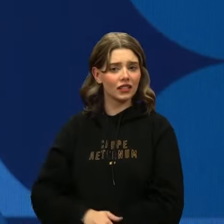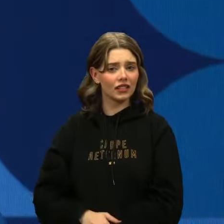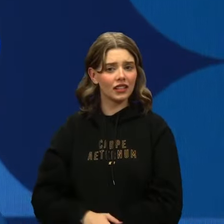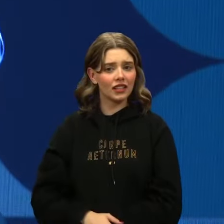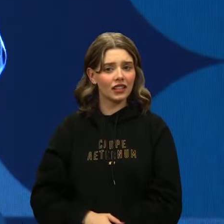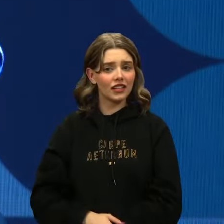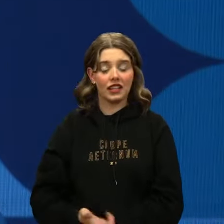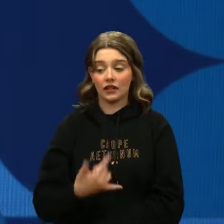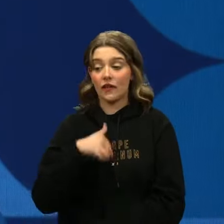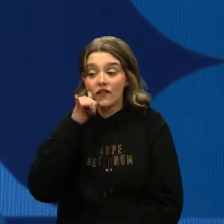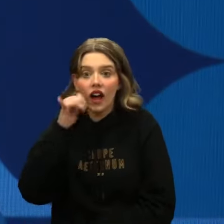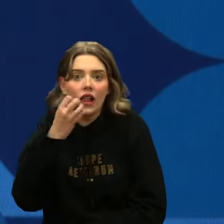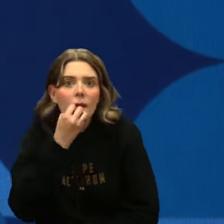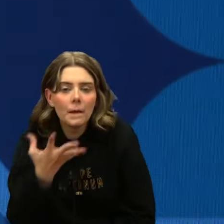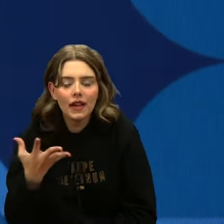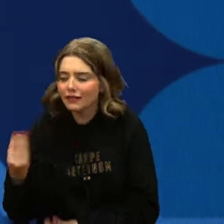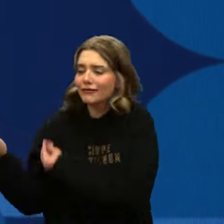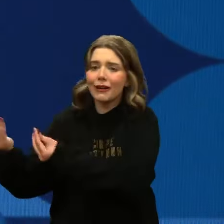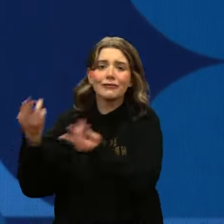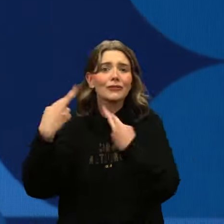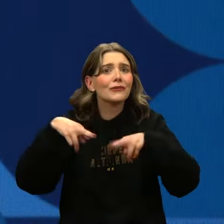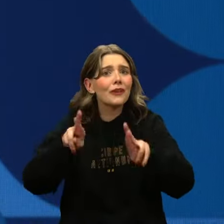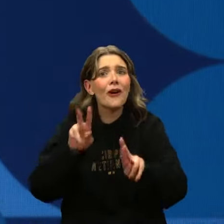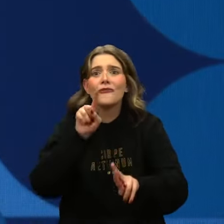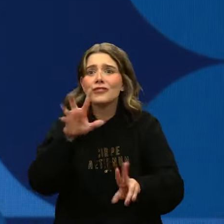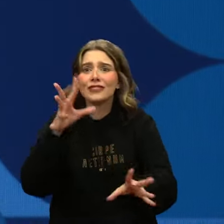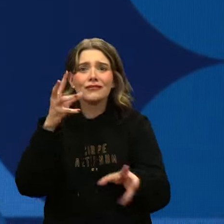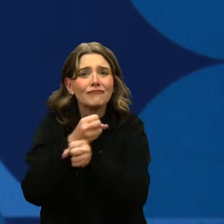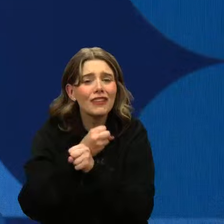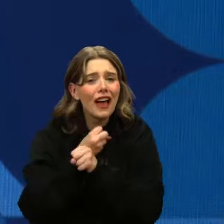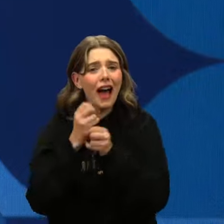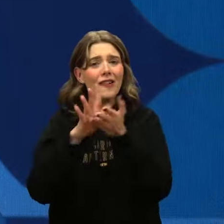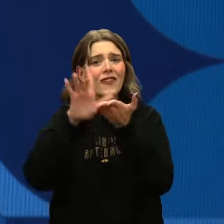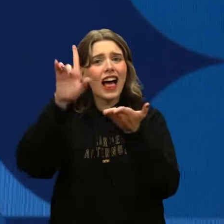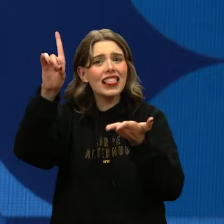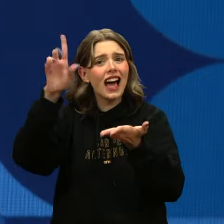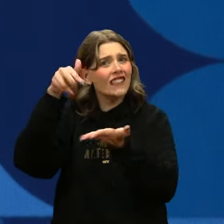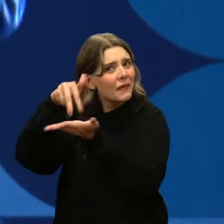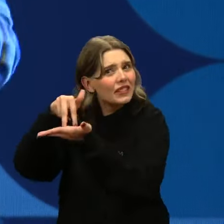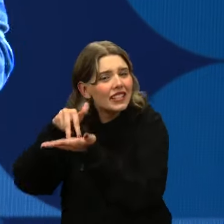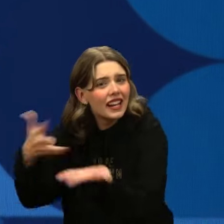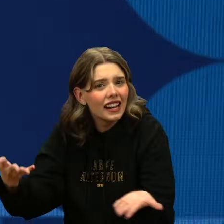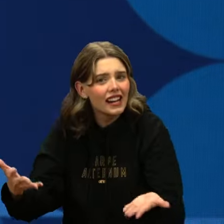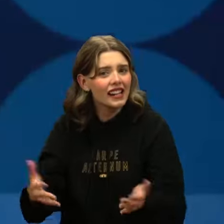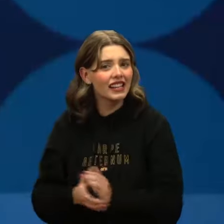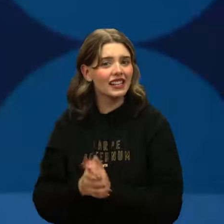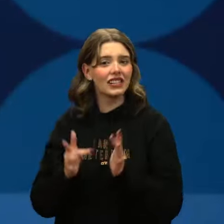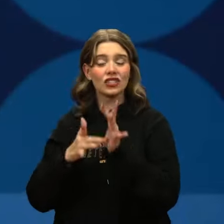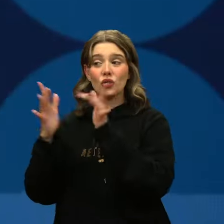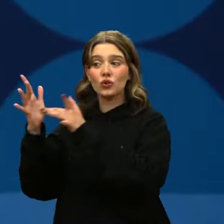os elogia, dando esperança: vocês têm guardado a palavra da perseverança. Jesus garante para